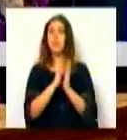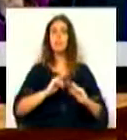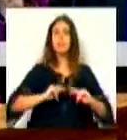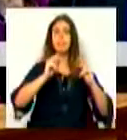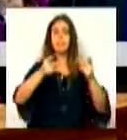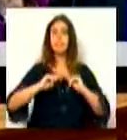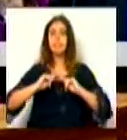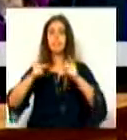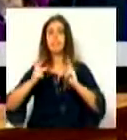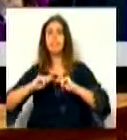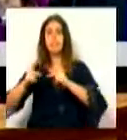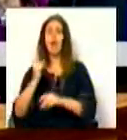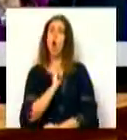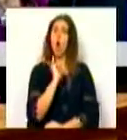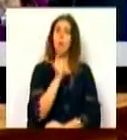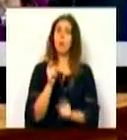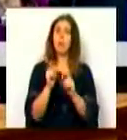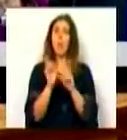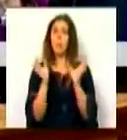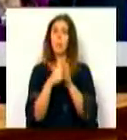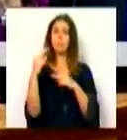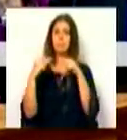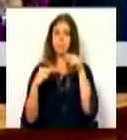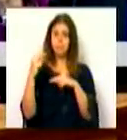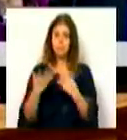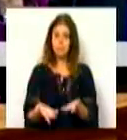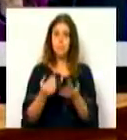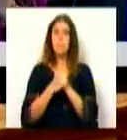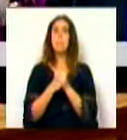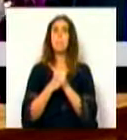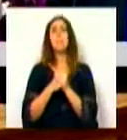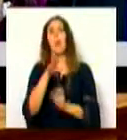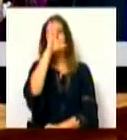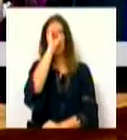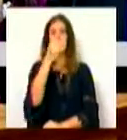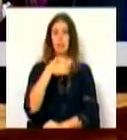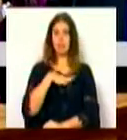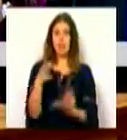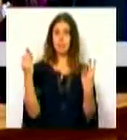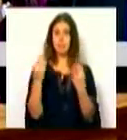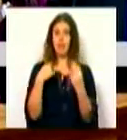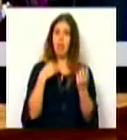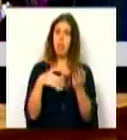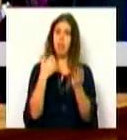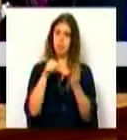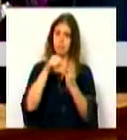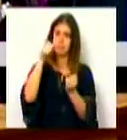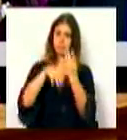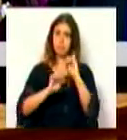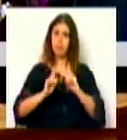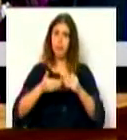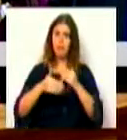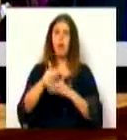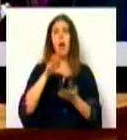transferências que obrigam a pacote financeiro. O Governo quer efetivar a descentralização